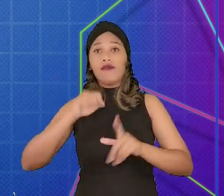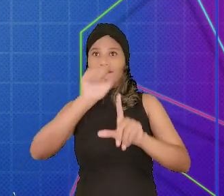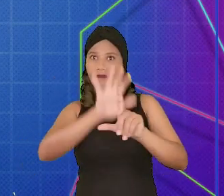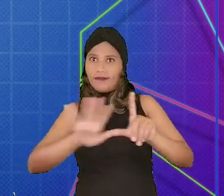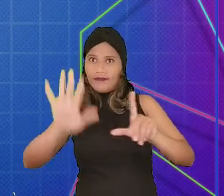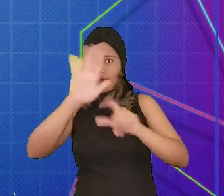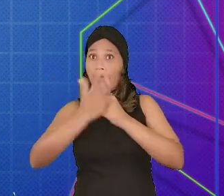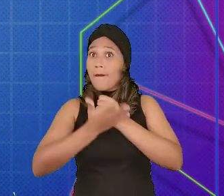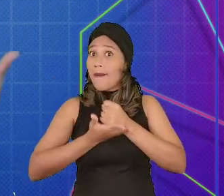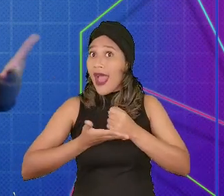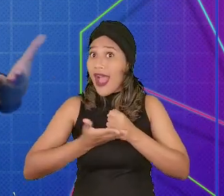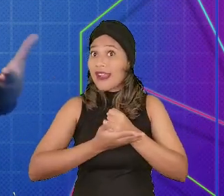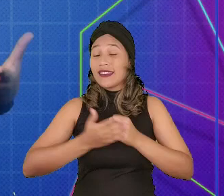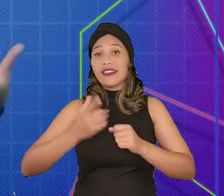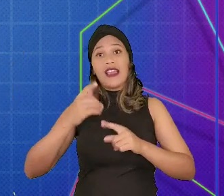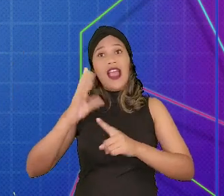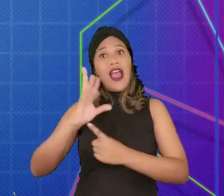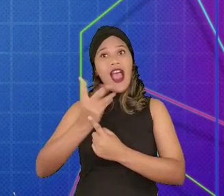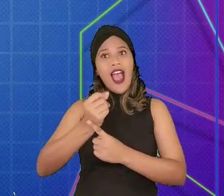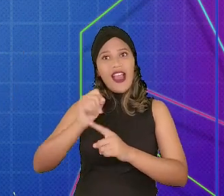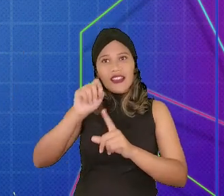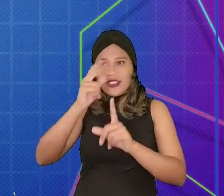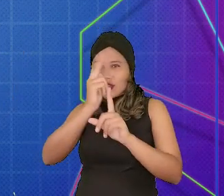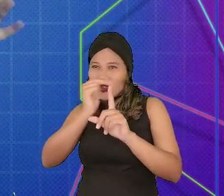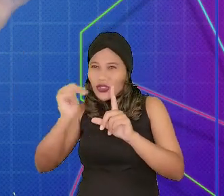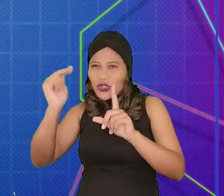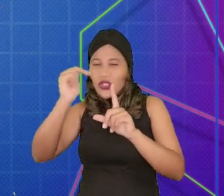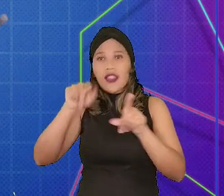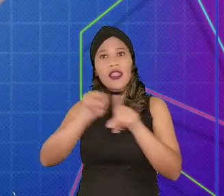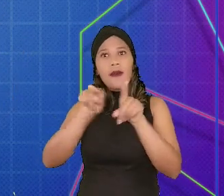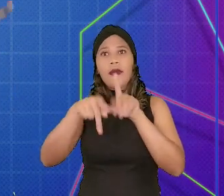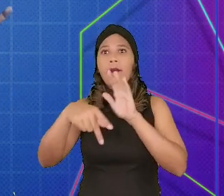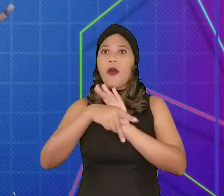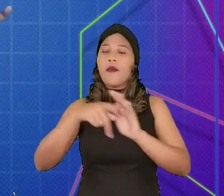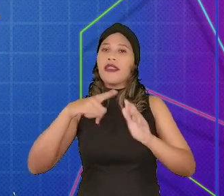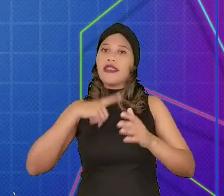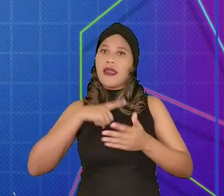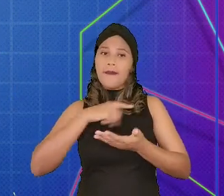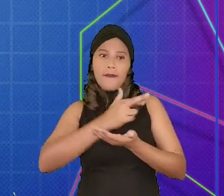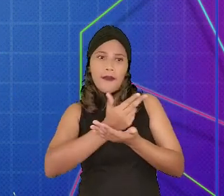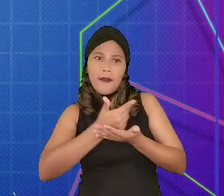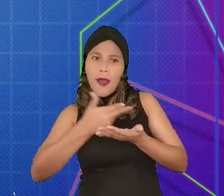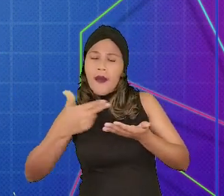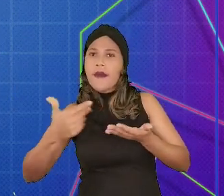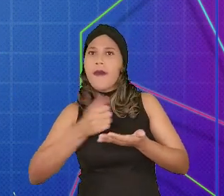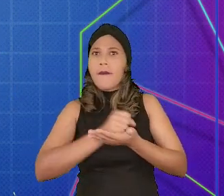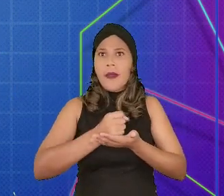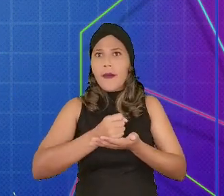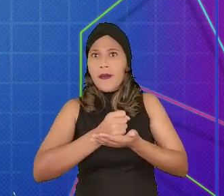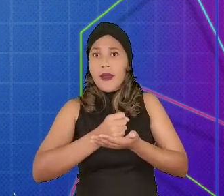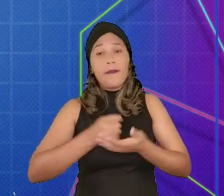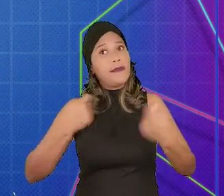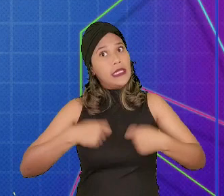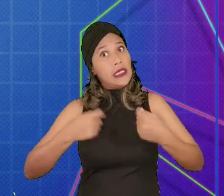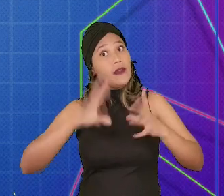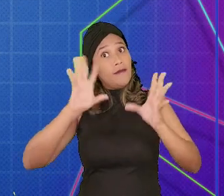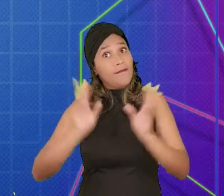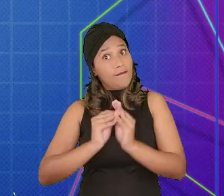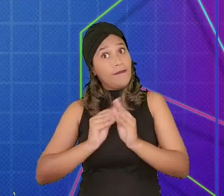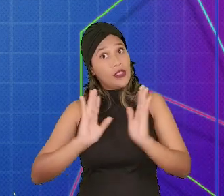A interface básica, a arte, o áudio e recursos de multiplayer já devem estar concluídos nessa